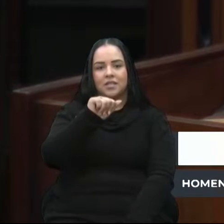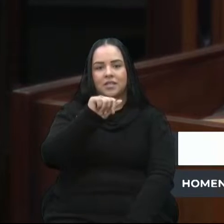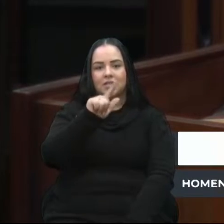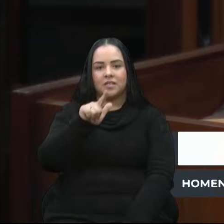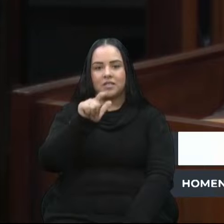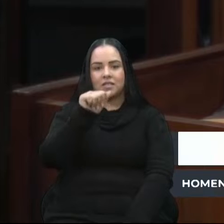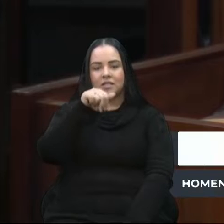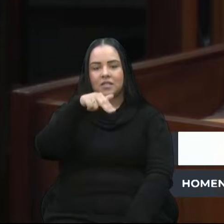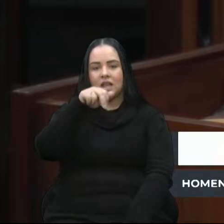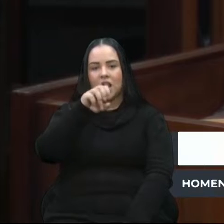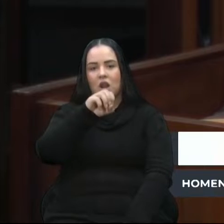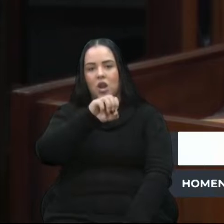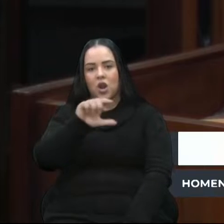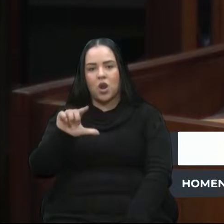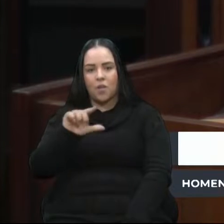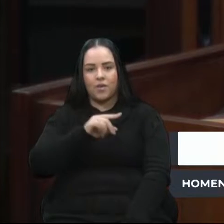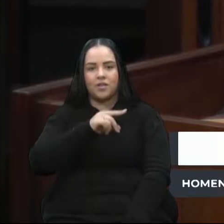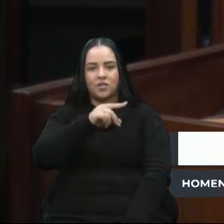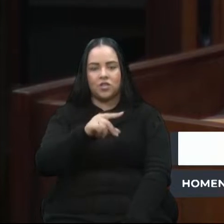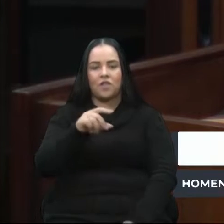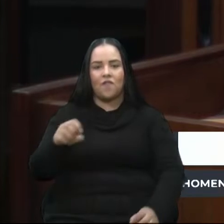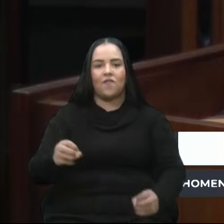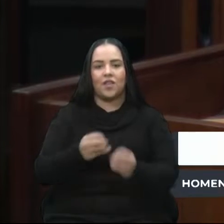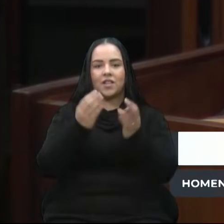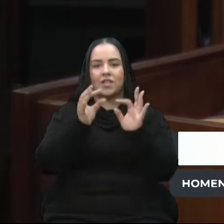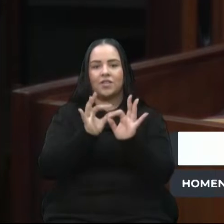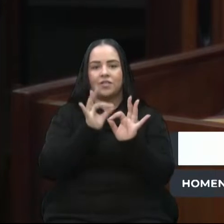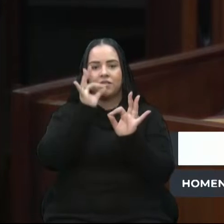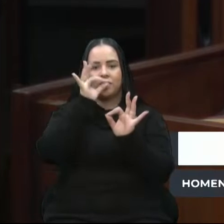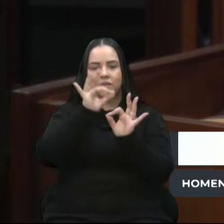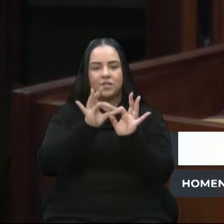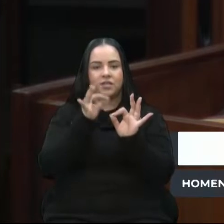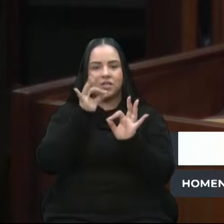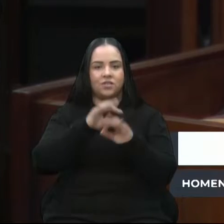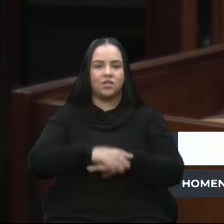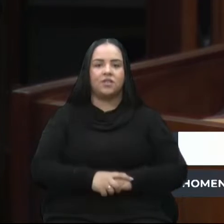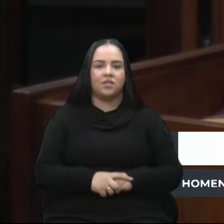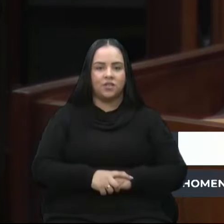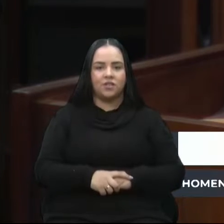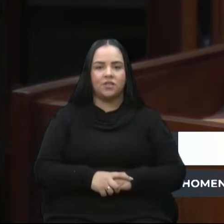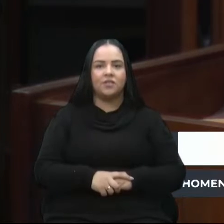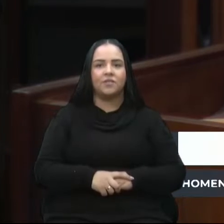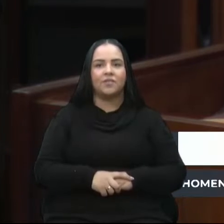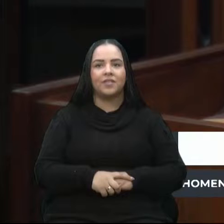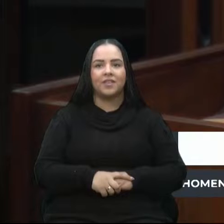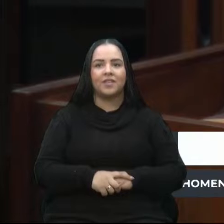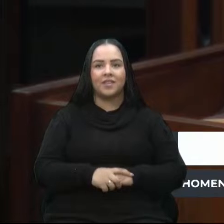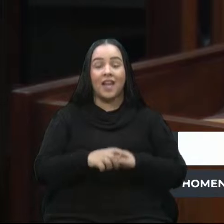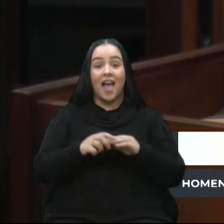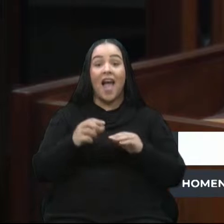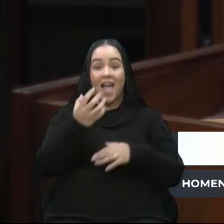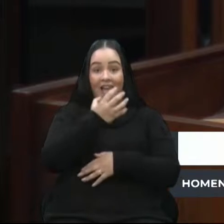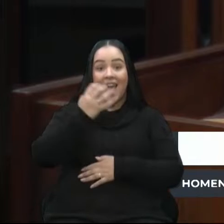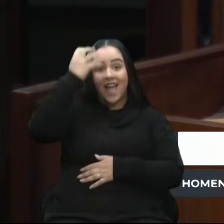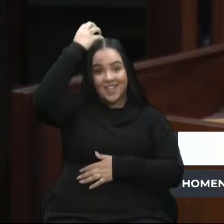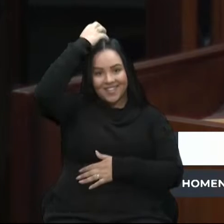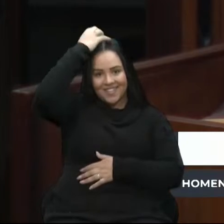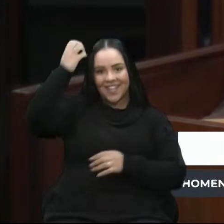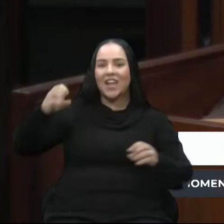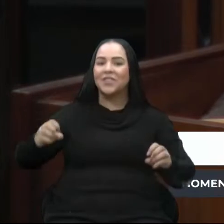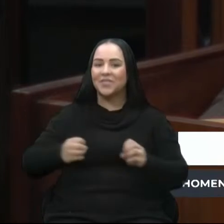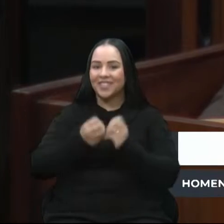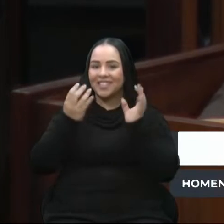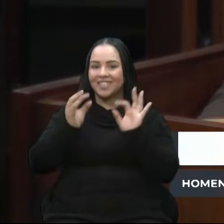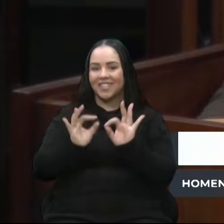e que ela é na bela propagandista del Italiano, a rainha da Festa da Uva.